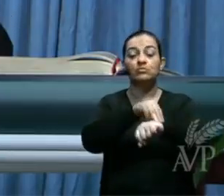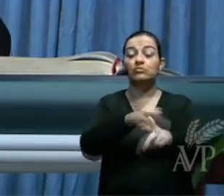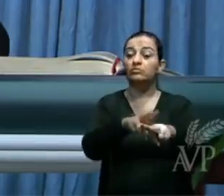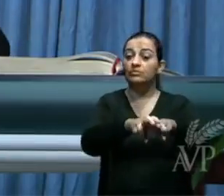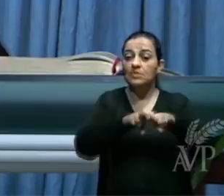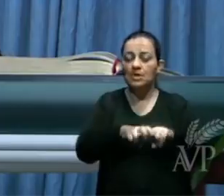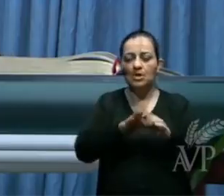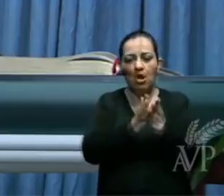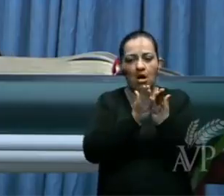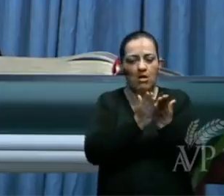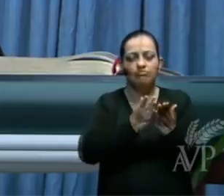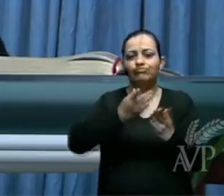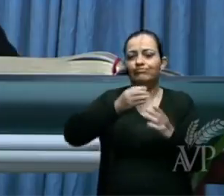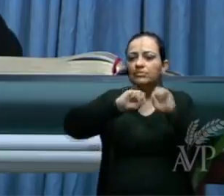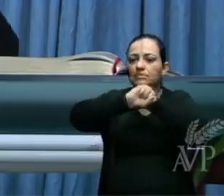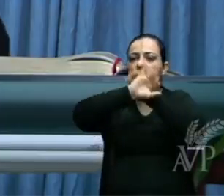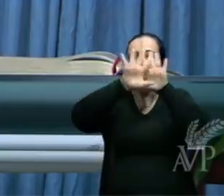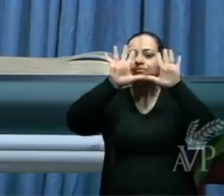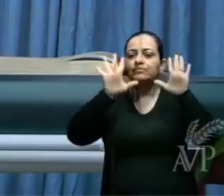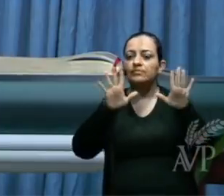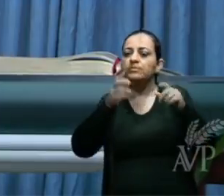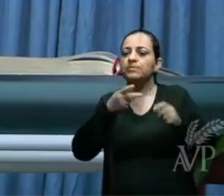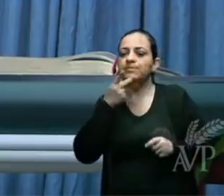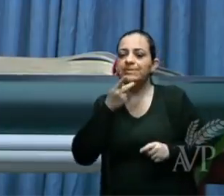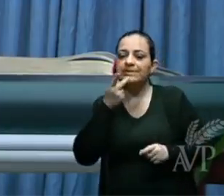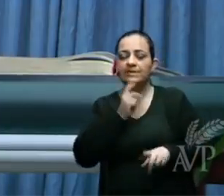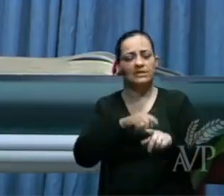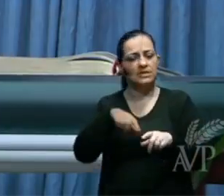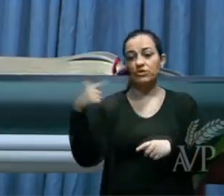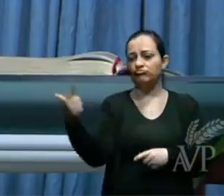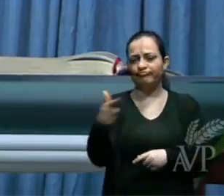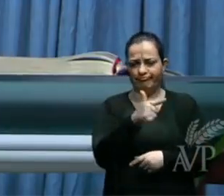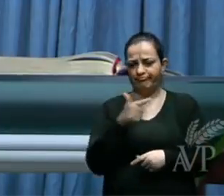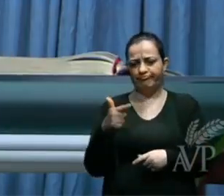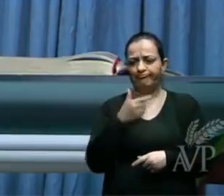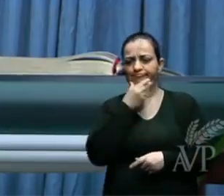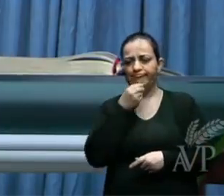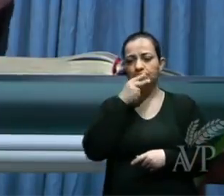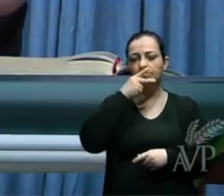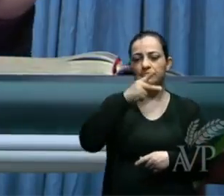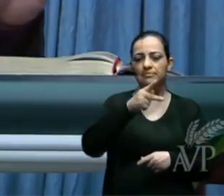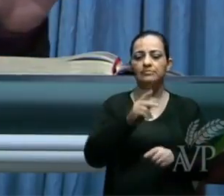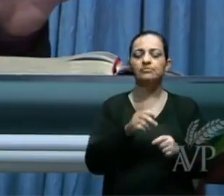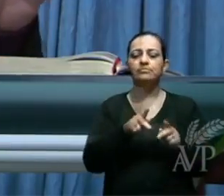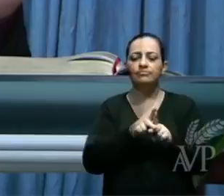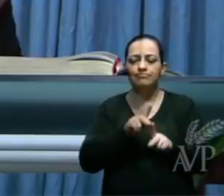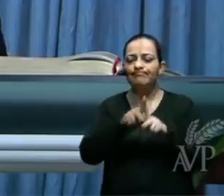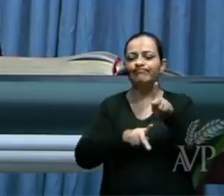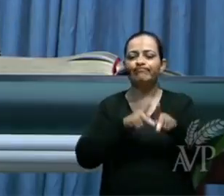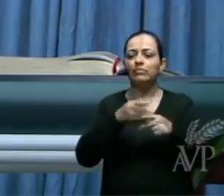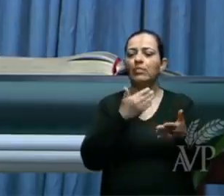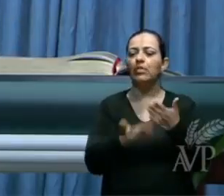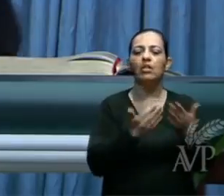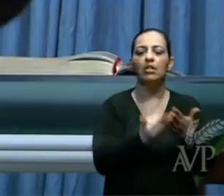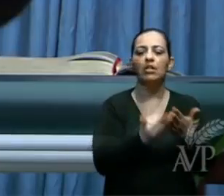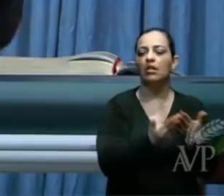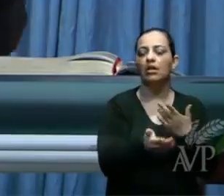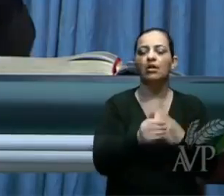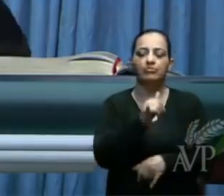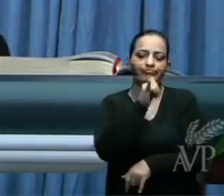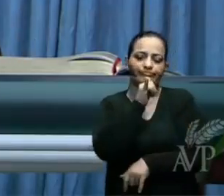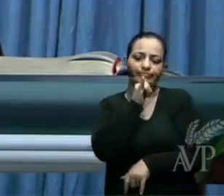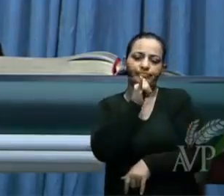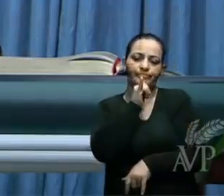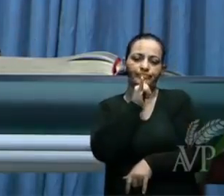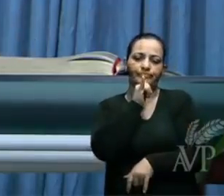a bíblia é claro em dizer que sem um profeta o povo corrompe por exemplo